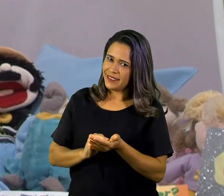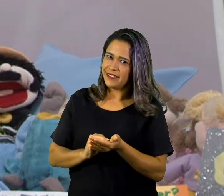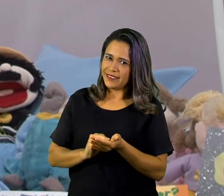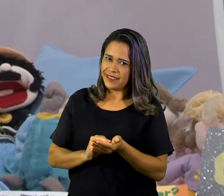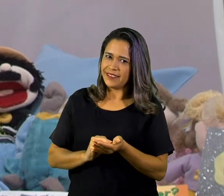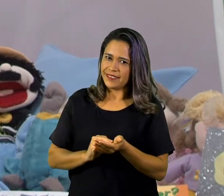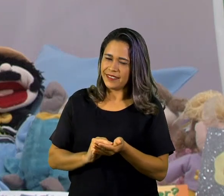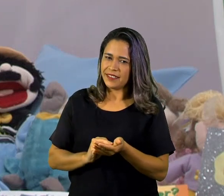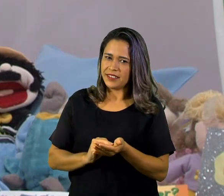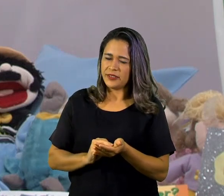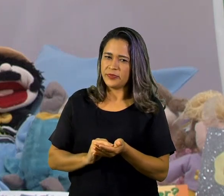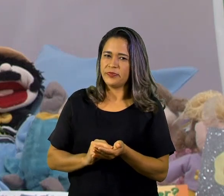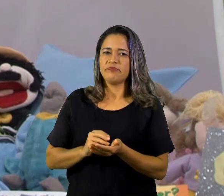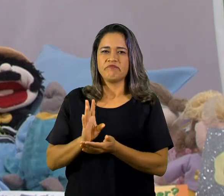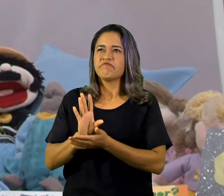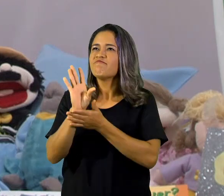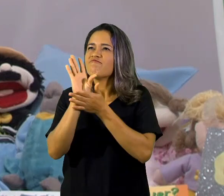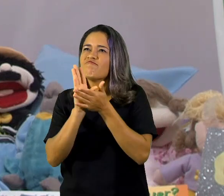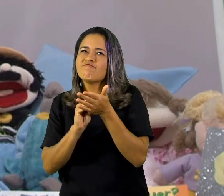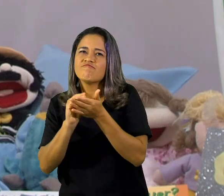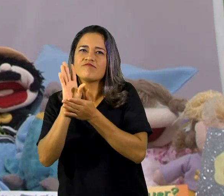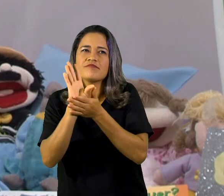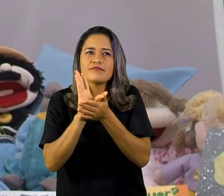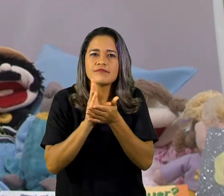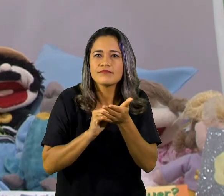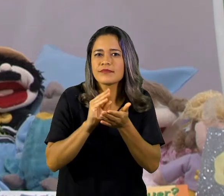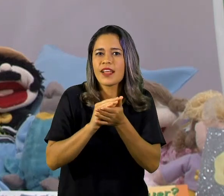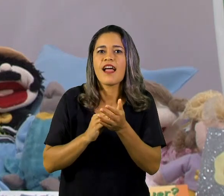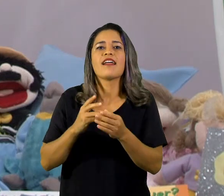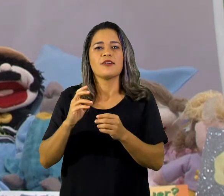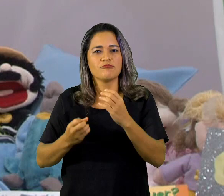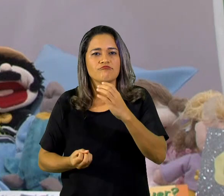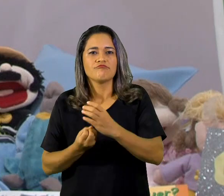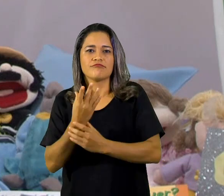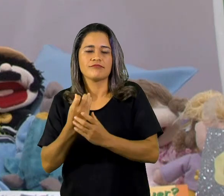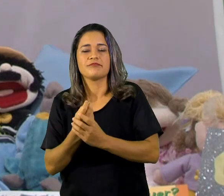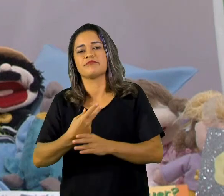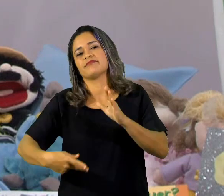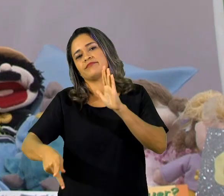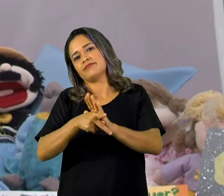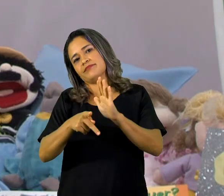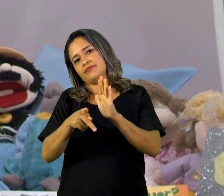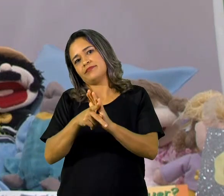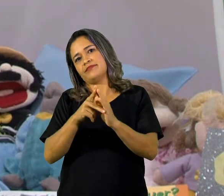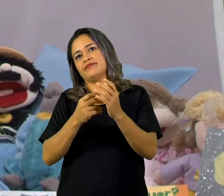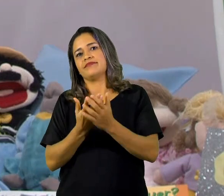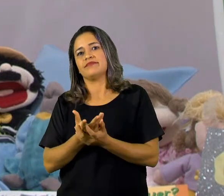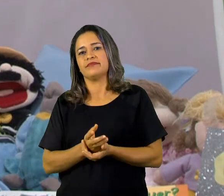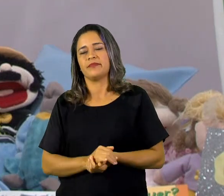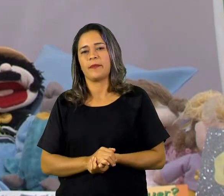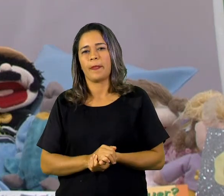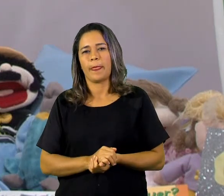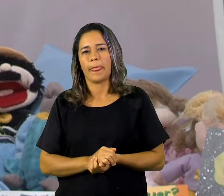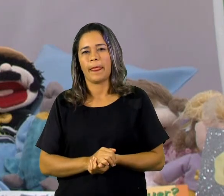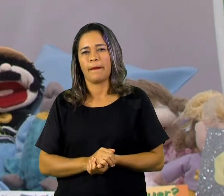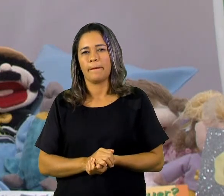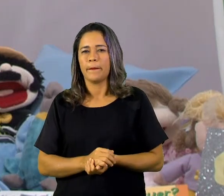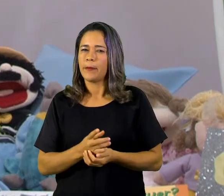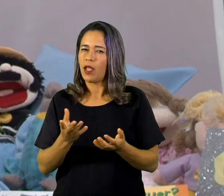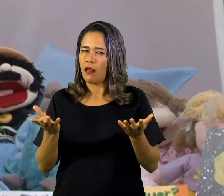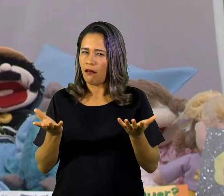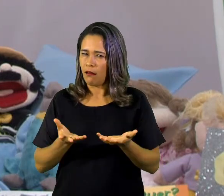ela vai se apropriando dos seus gestos e vai criando os próprios gestos. Logo você perceberá